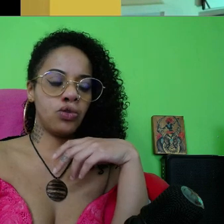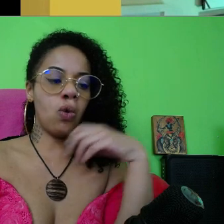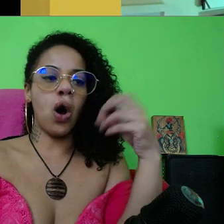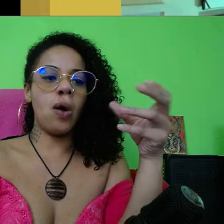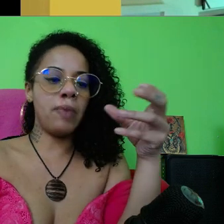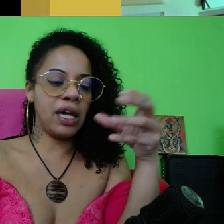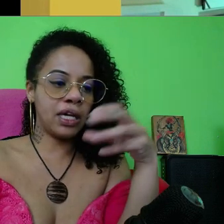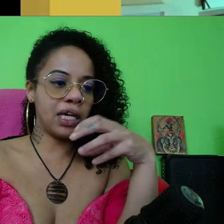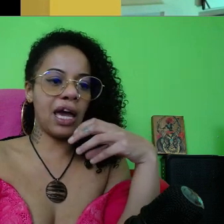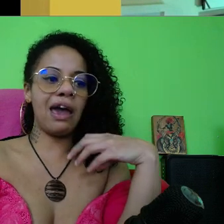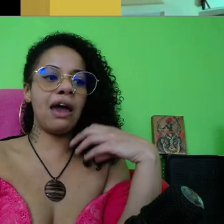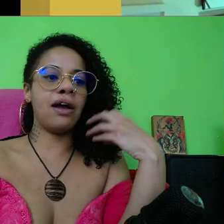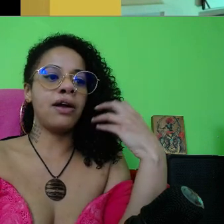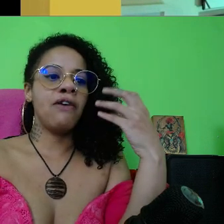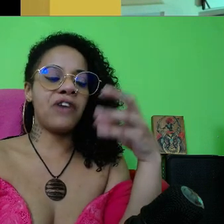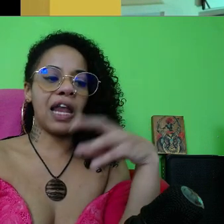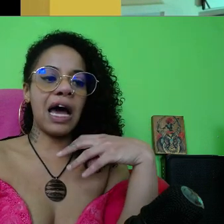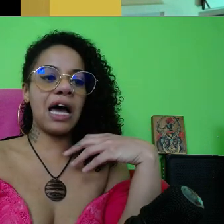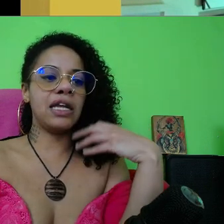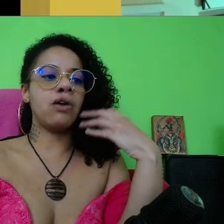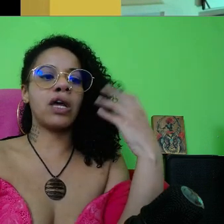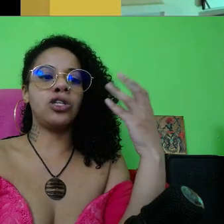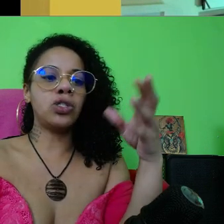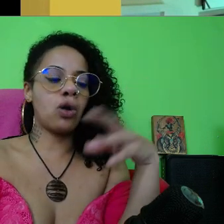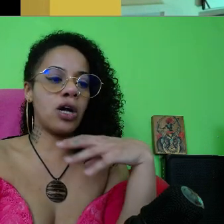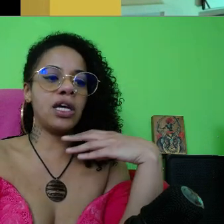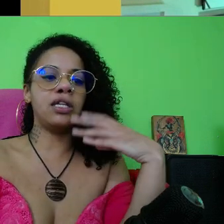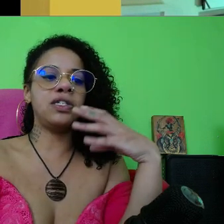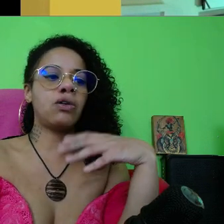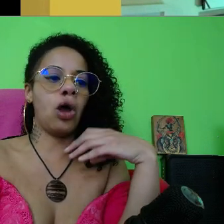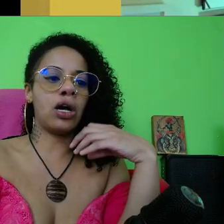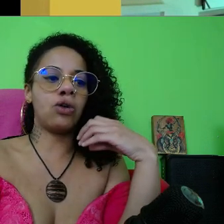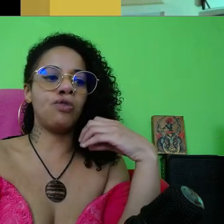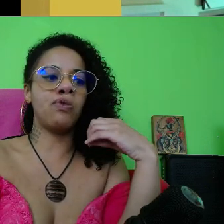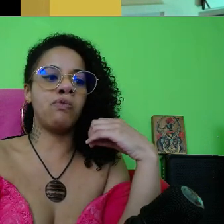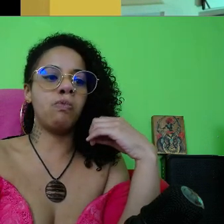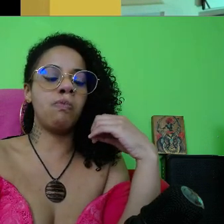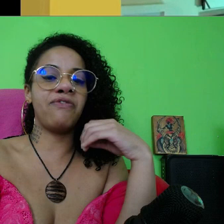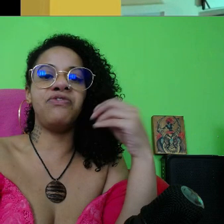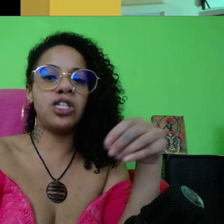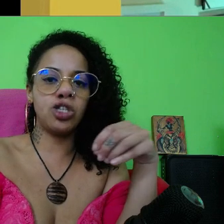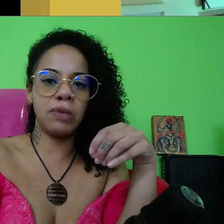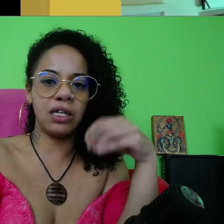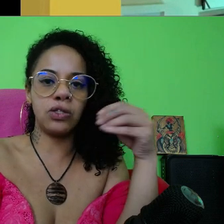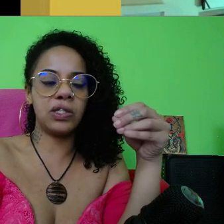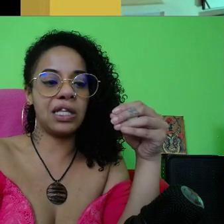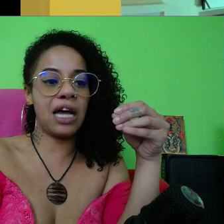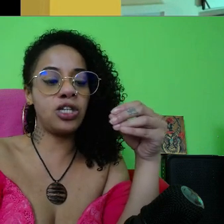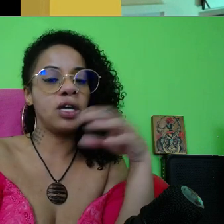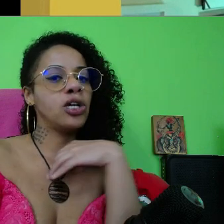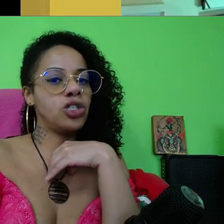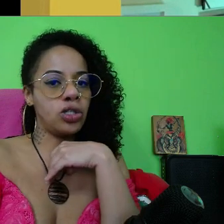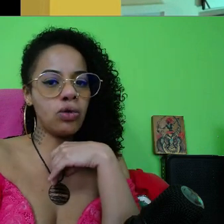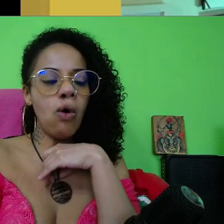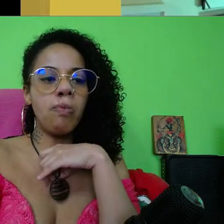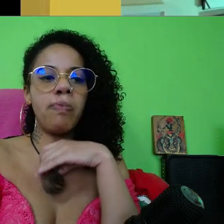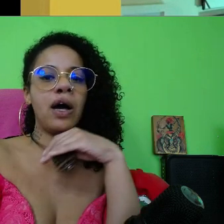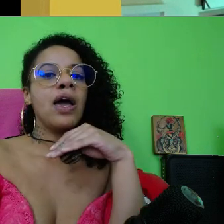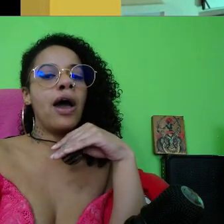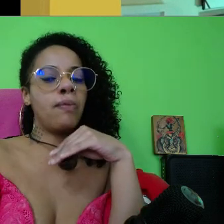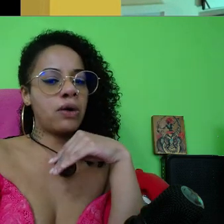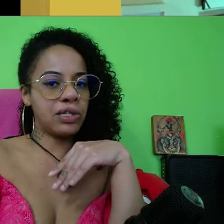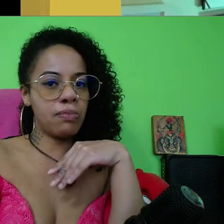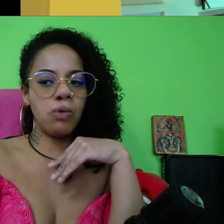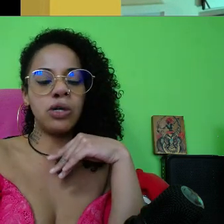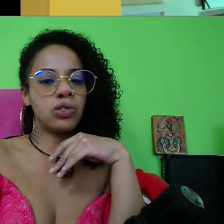do homem que quer falar e alguém discorda e ele se coloca como uma vítima da sociedade desculpa